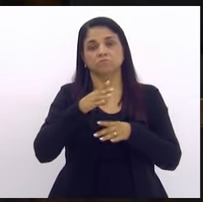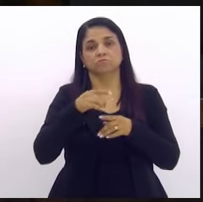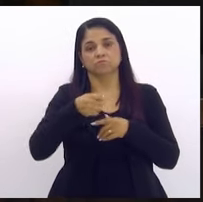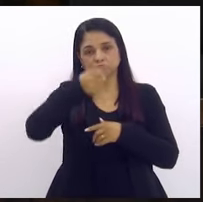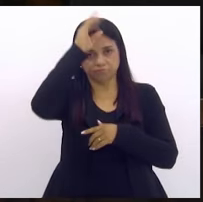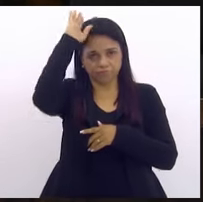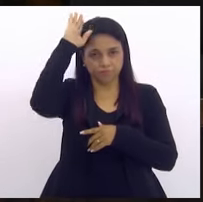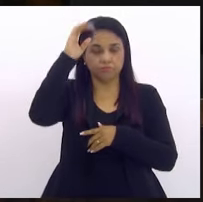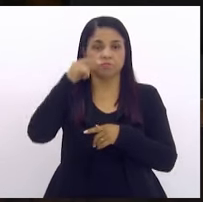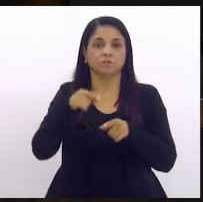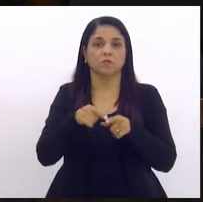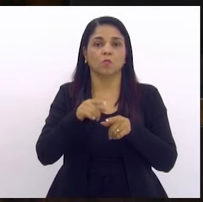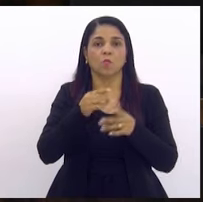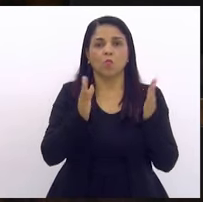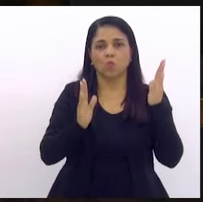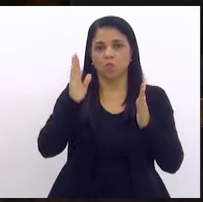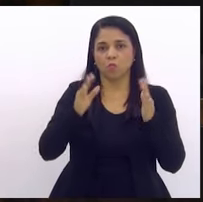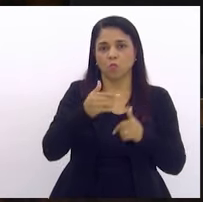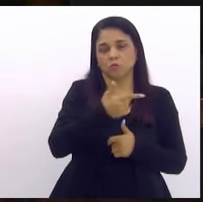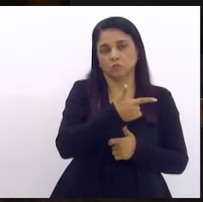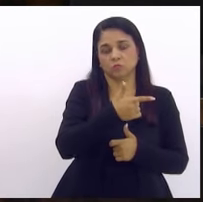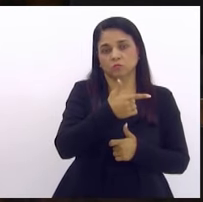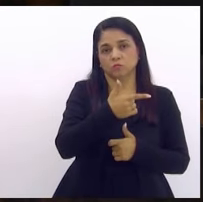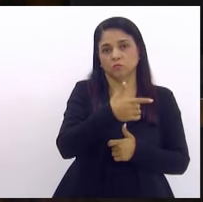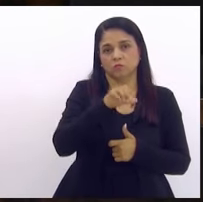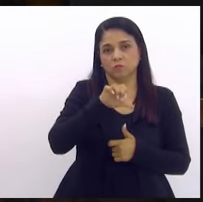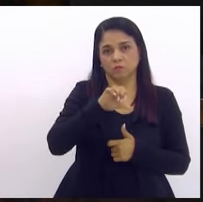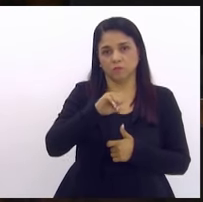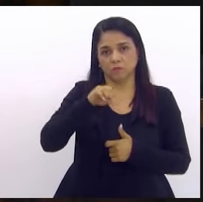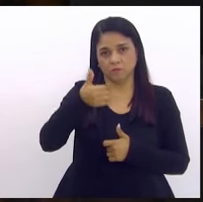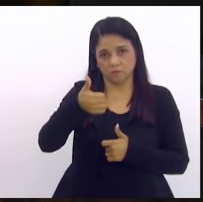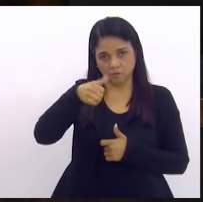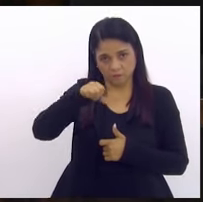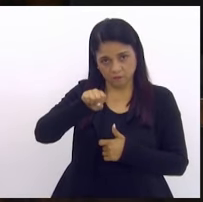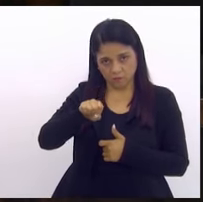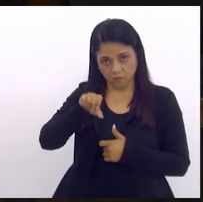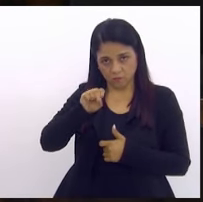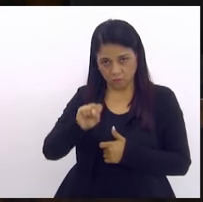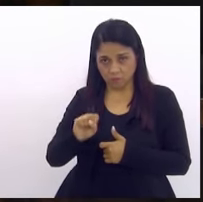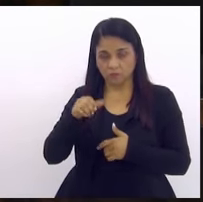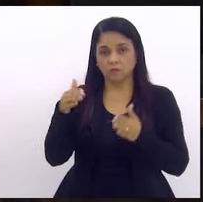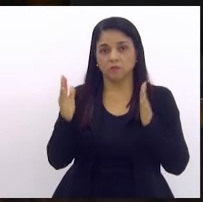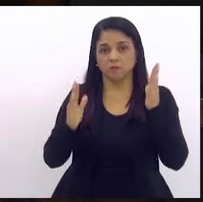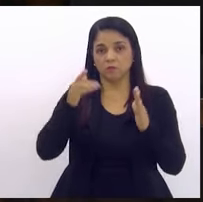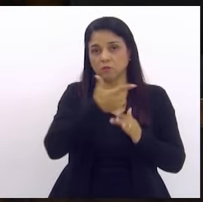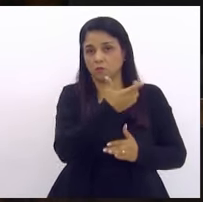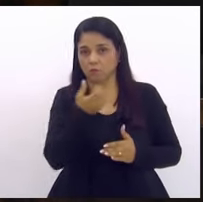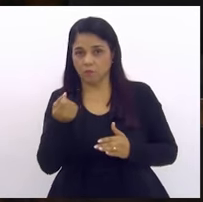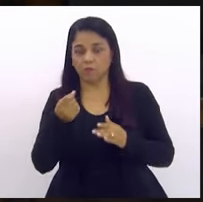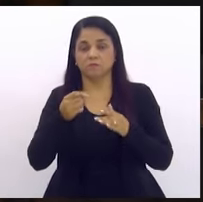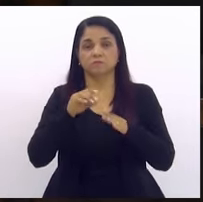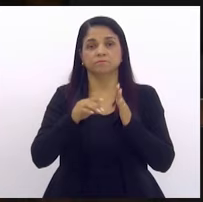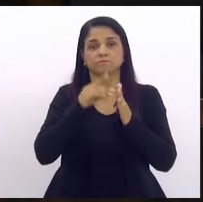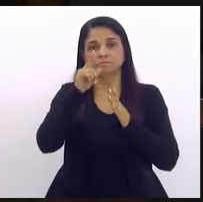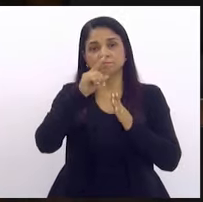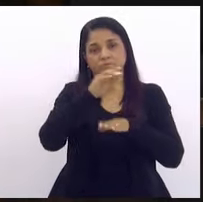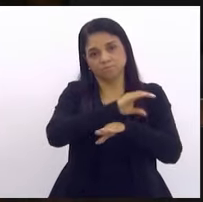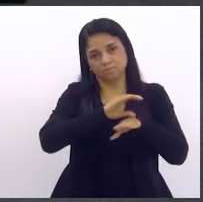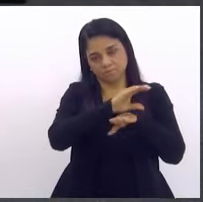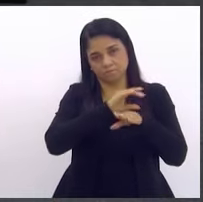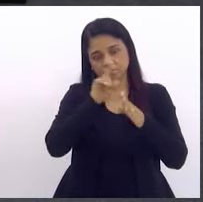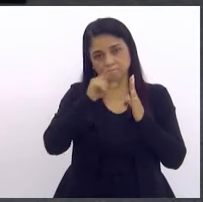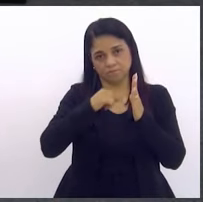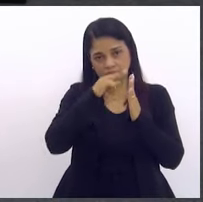do Estado do Rio de Janeiro entre os anos de 98 e 2000, pendendo de parecer da Comissão de Emendas Constitucionais e Vetos, deputado Jorge Felipe